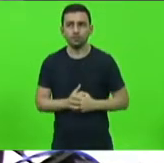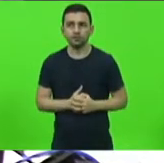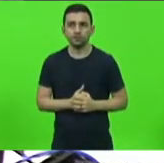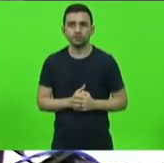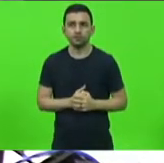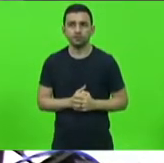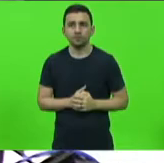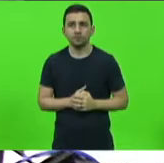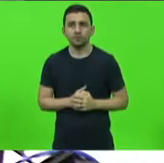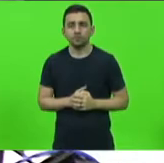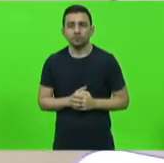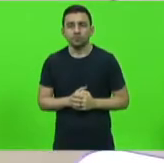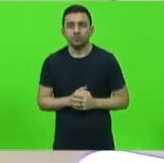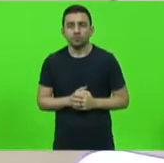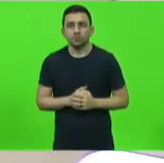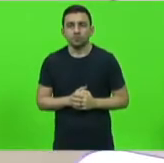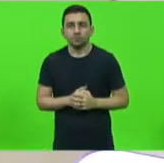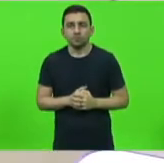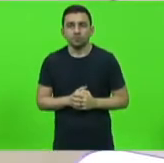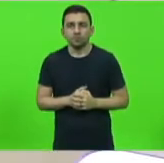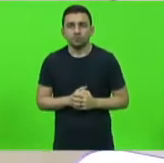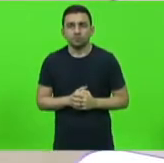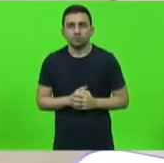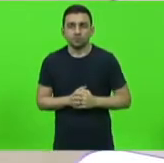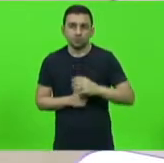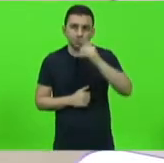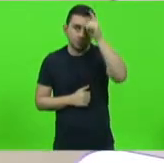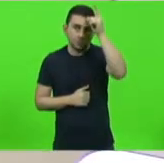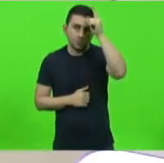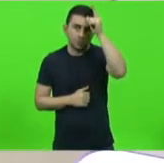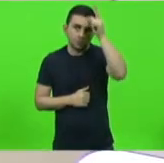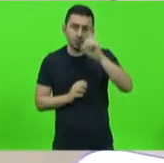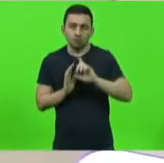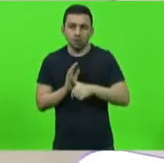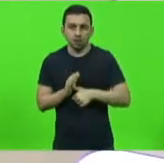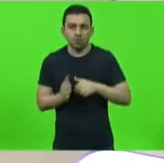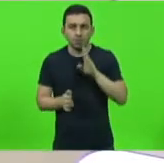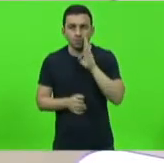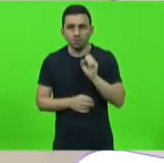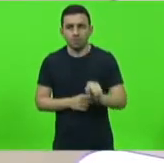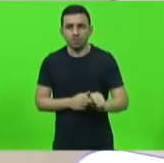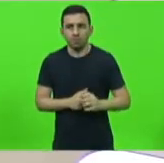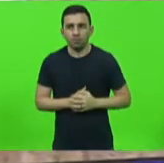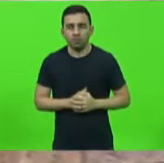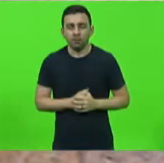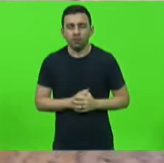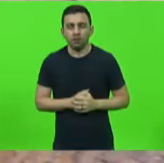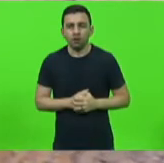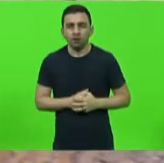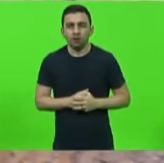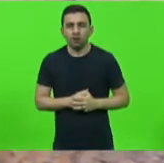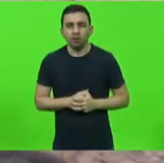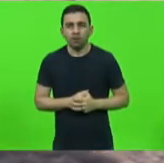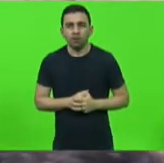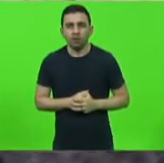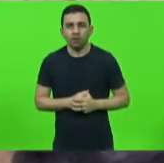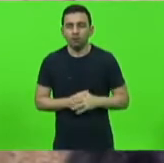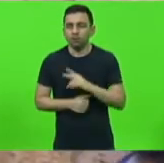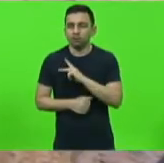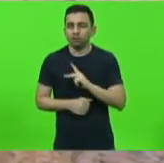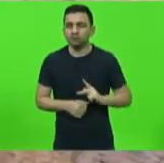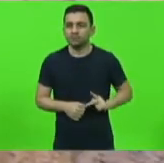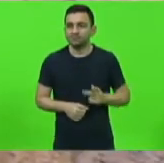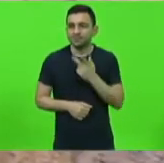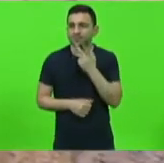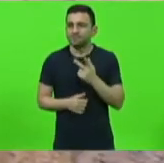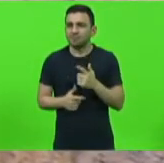Presidente, encaminhamento de votação. Deputado Sargento Lima, na sequência, deputado Bruno Souza, para encaminhamento de voto. Presidente, disse que não tem